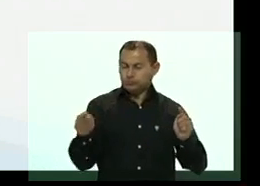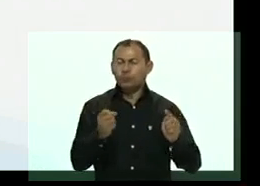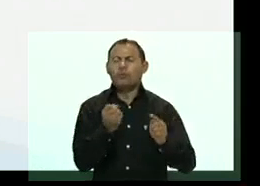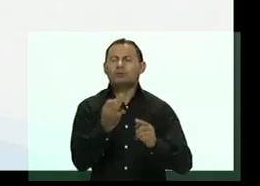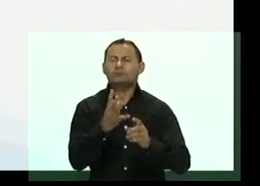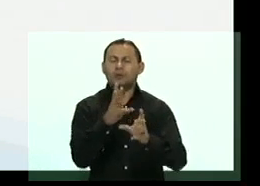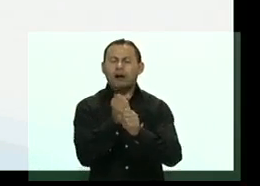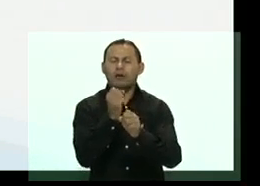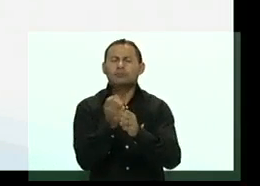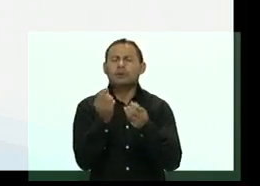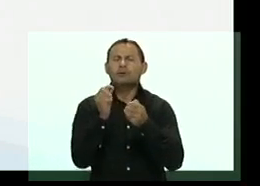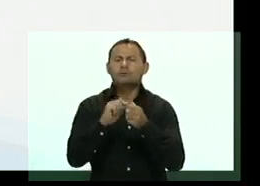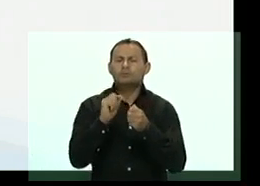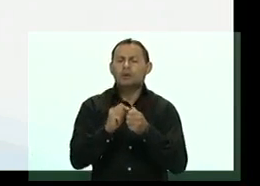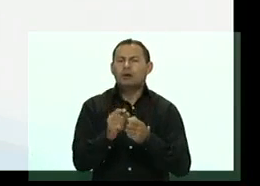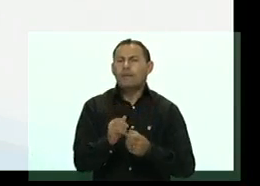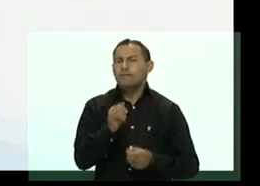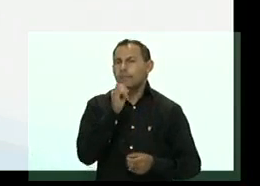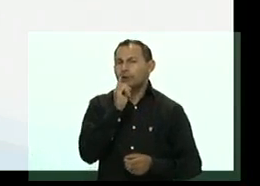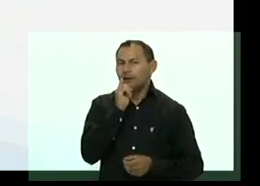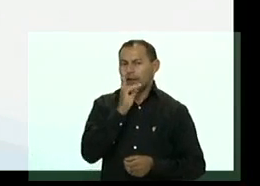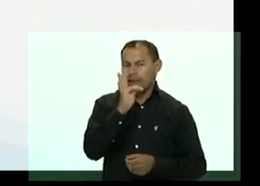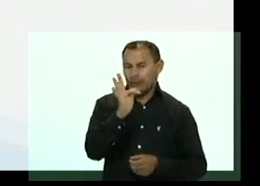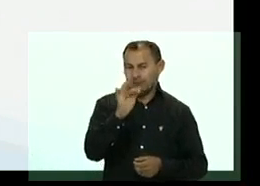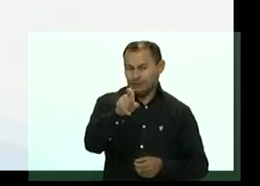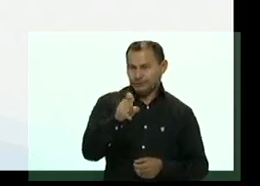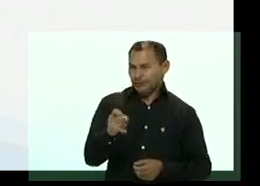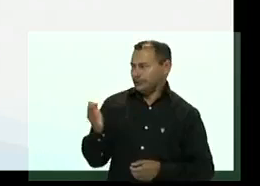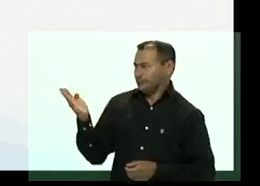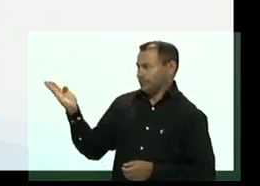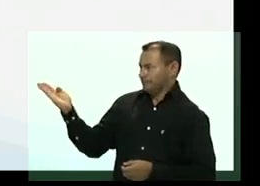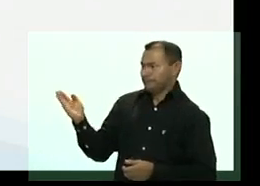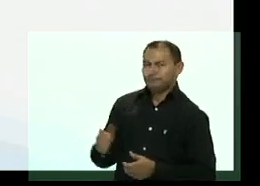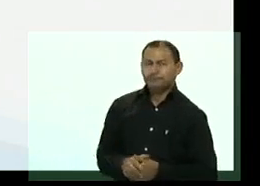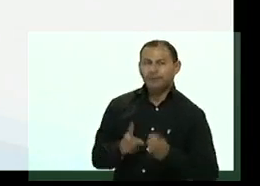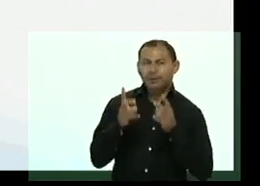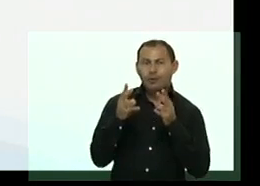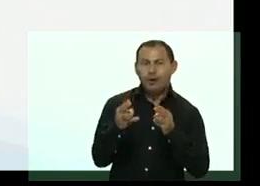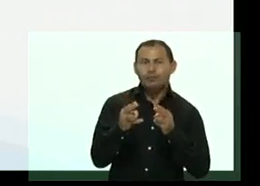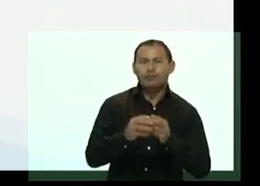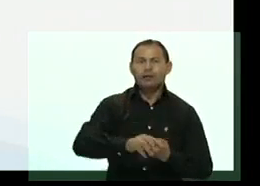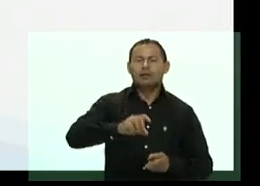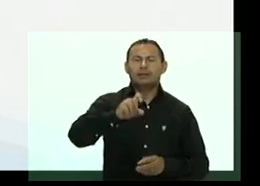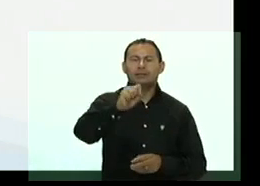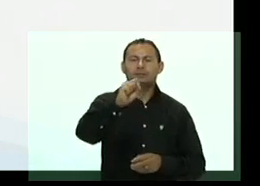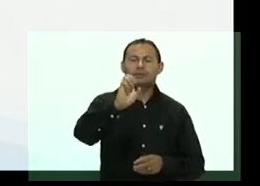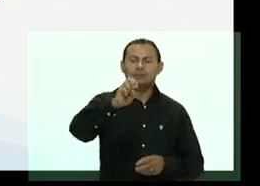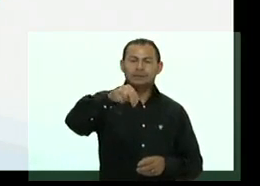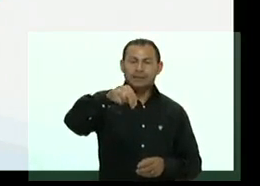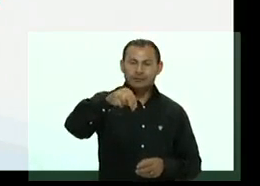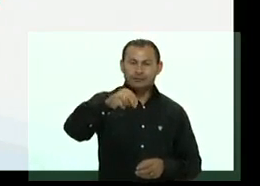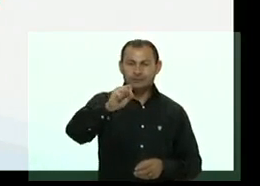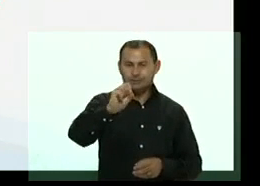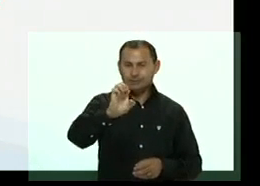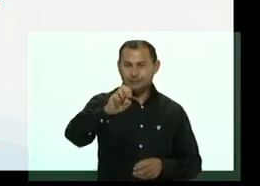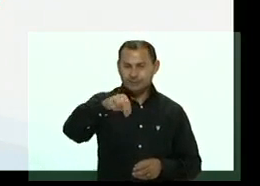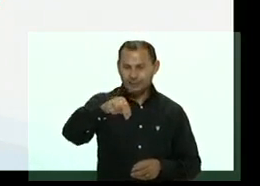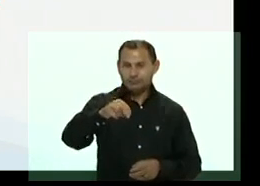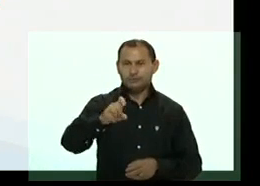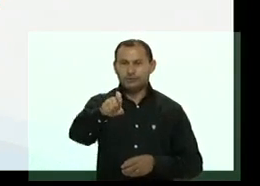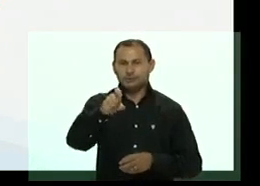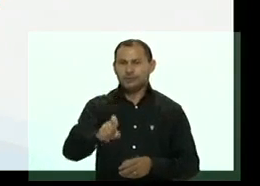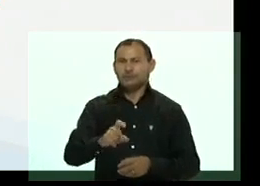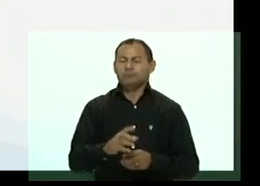complicado? Vamos imaginar aqui uma função f de x igual a seno de x. Então, nós temos uma função